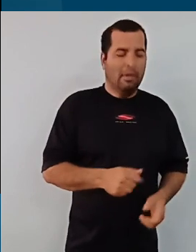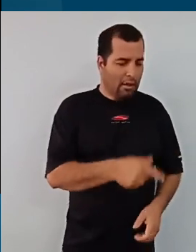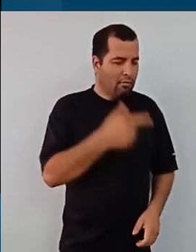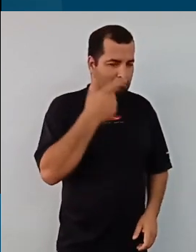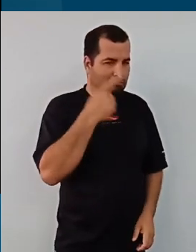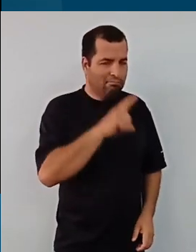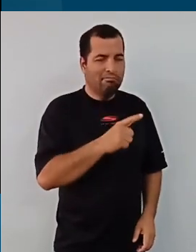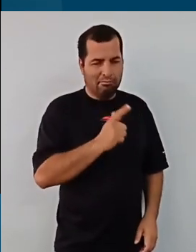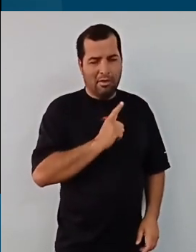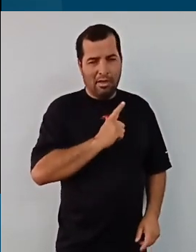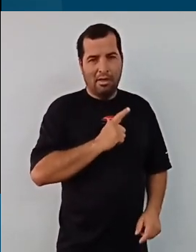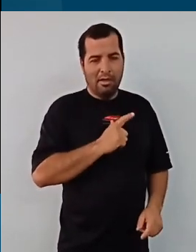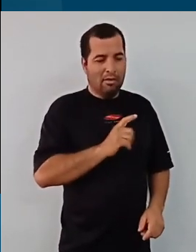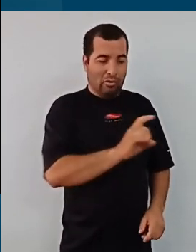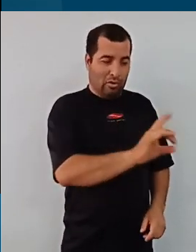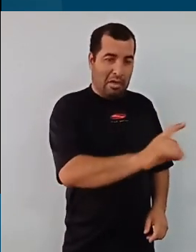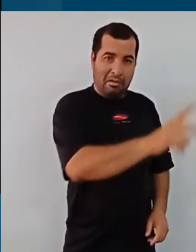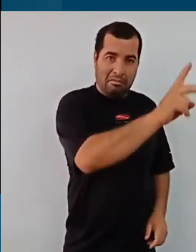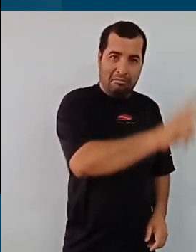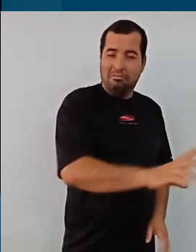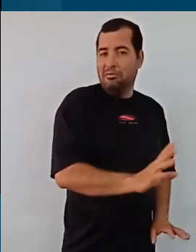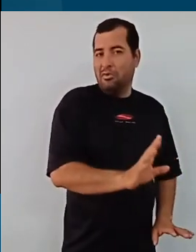alcance todo o conhecimento